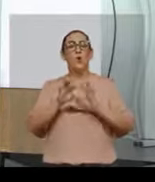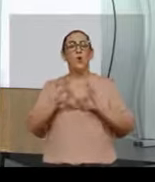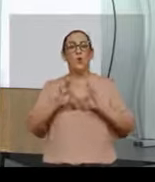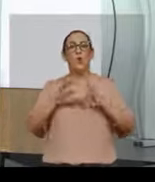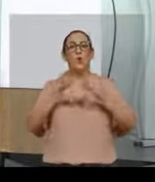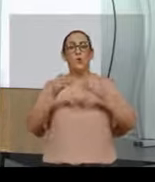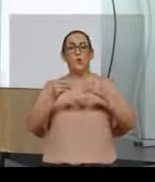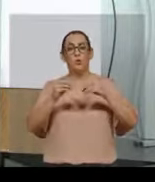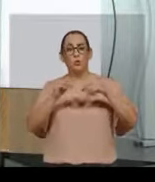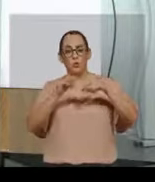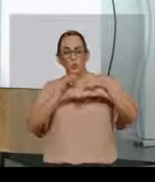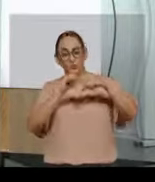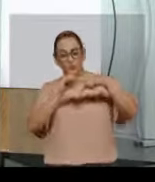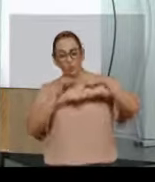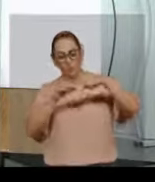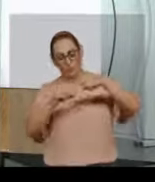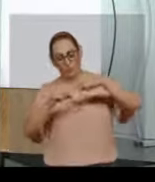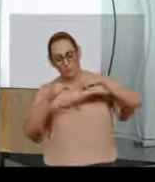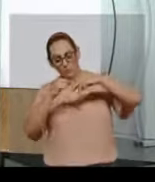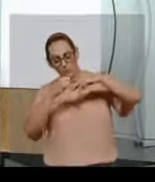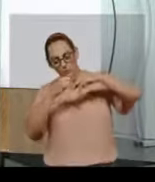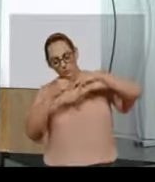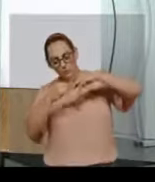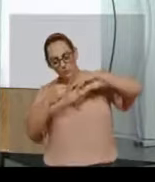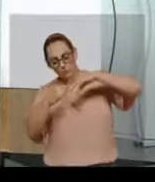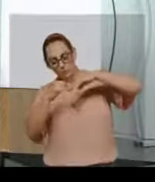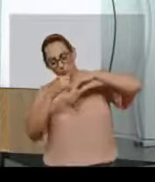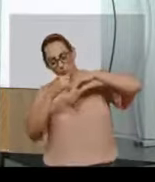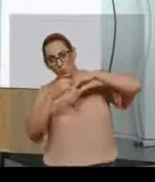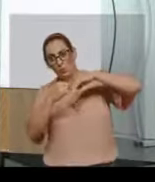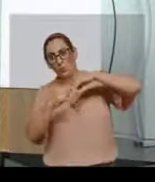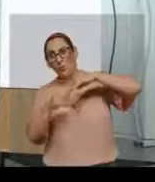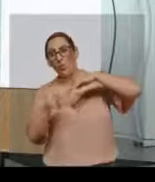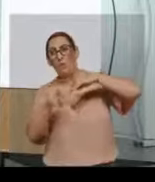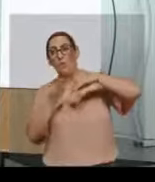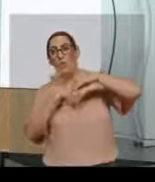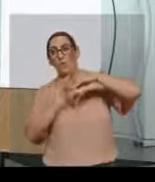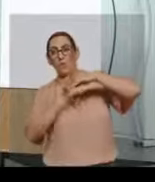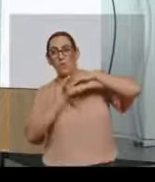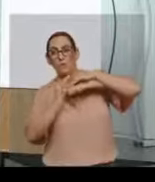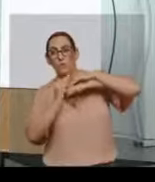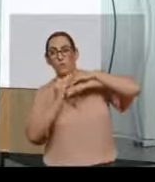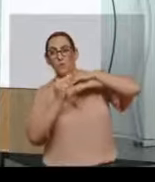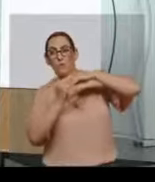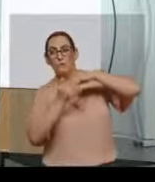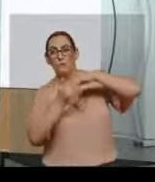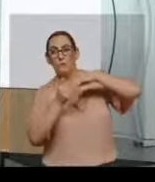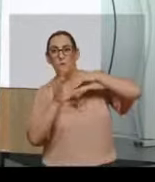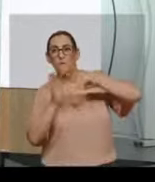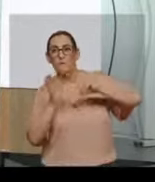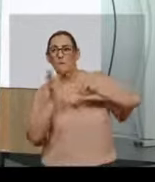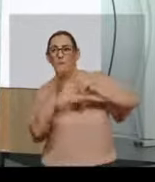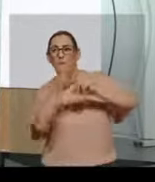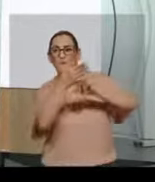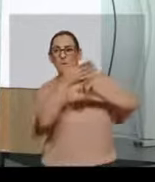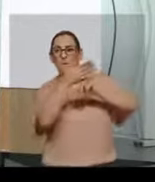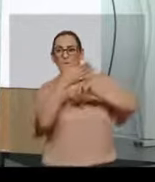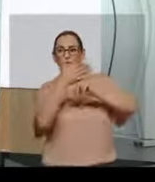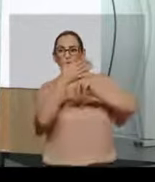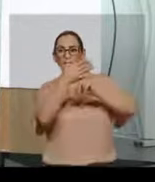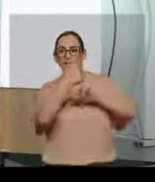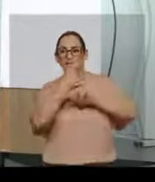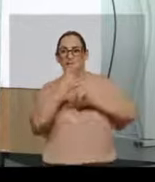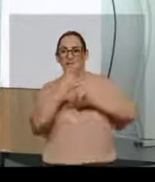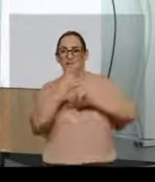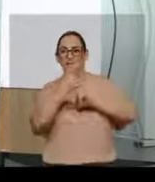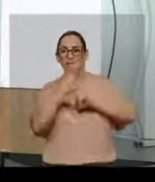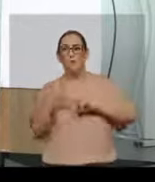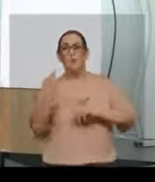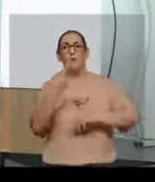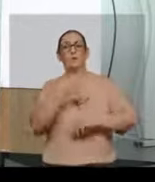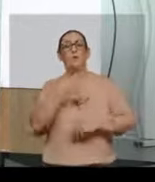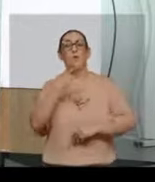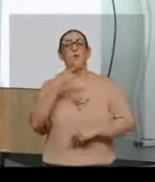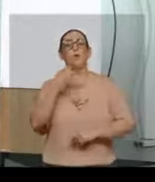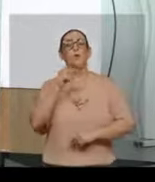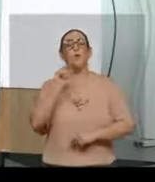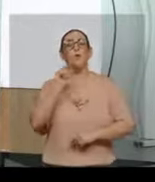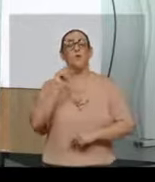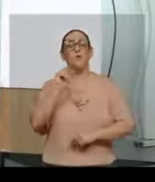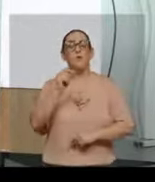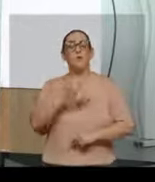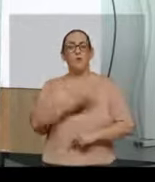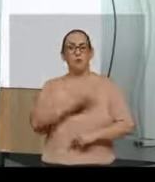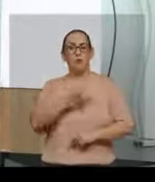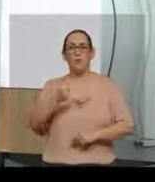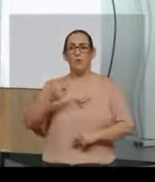revestidos, tá? E vão ser produzidos em estruturas que nós denominamos